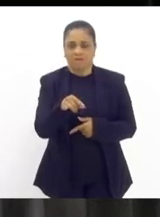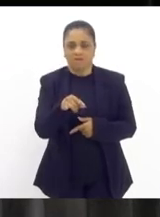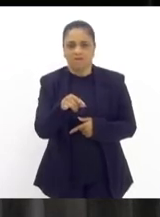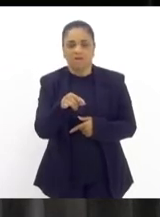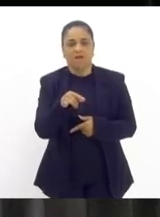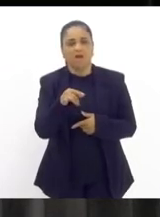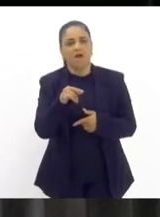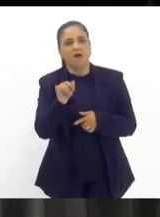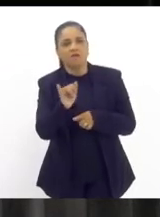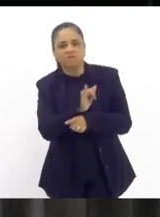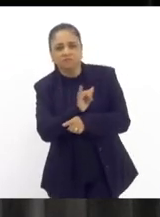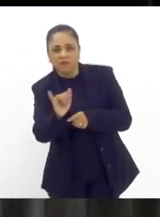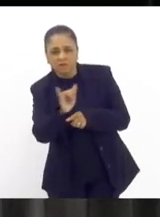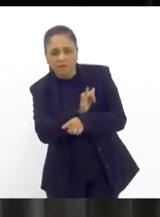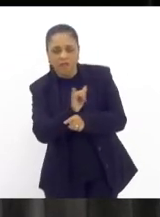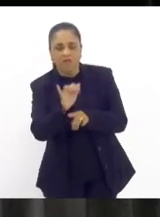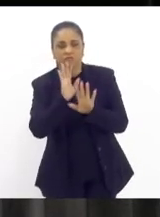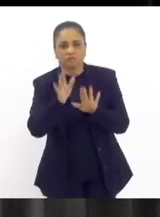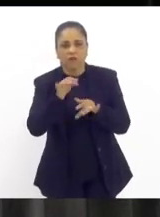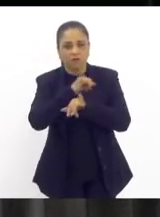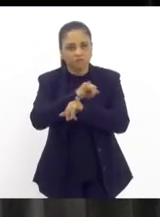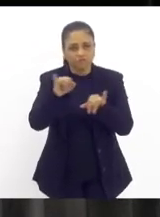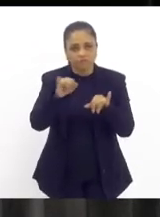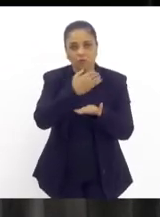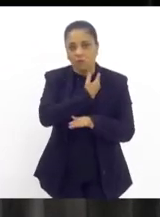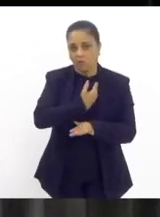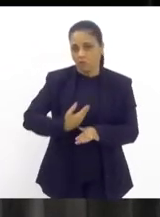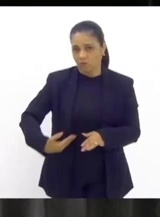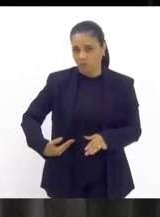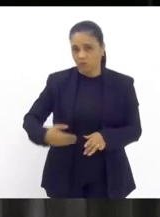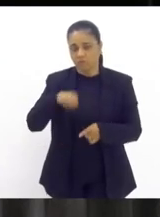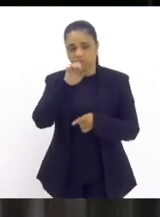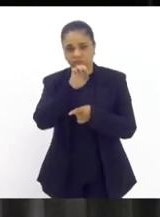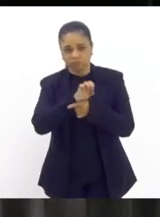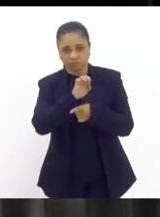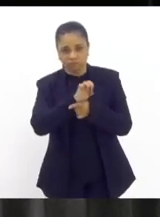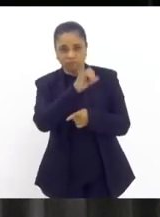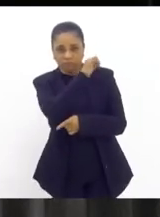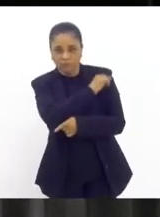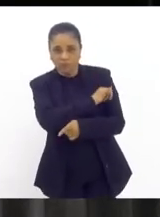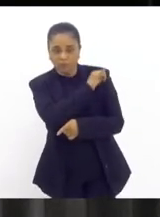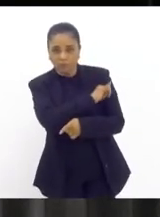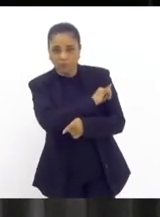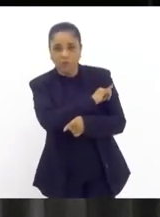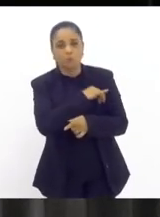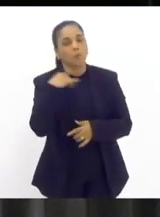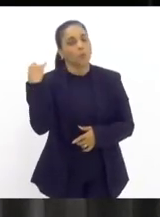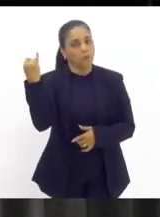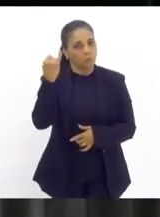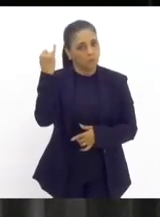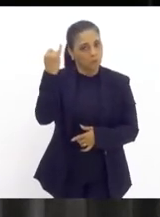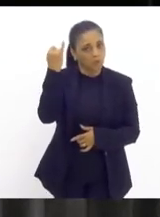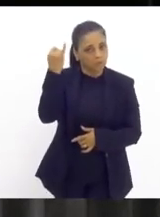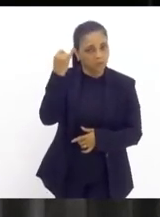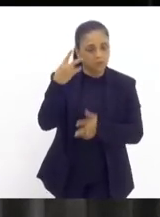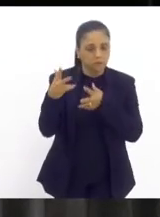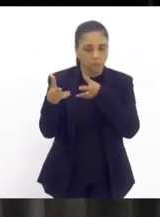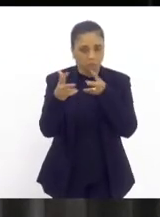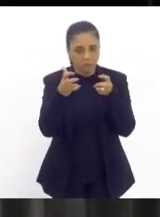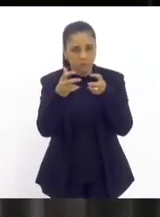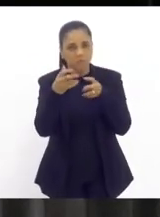medidas anunciadas pelo governo do nosso Estado do Rio de Janeiro me parece muito importante como